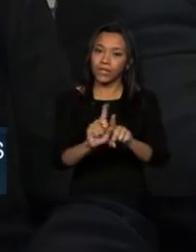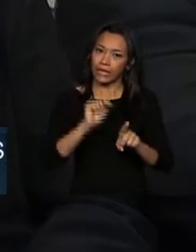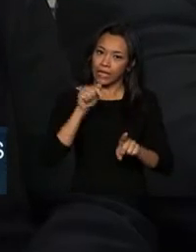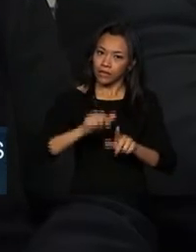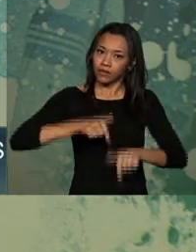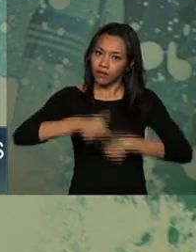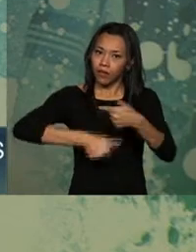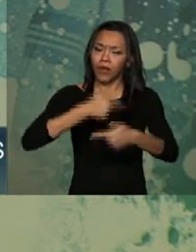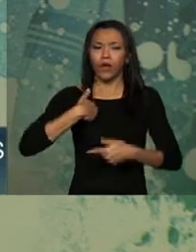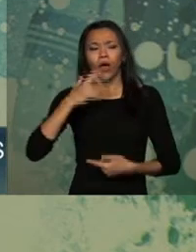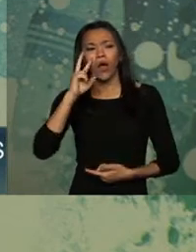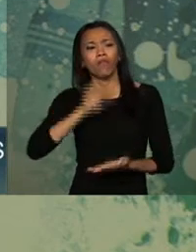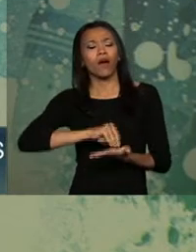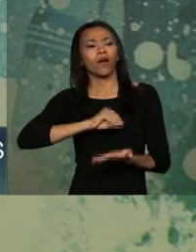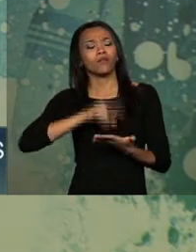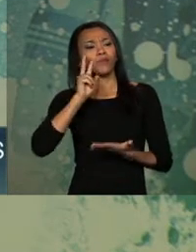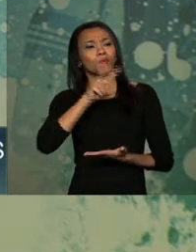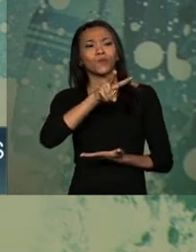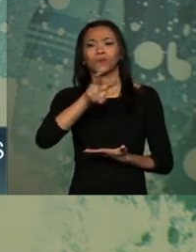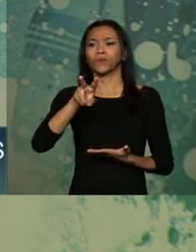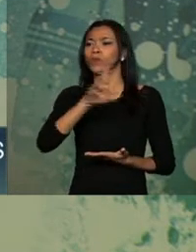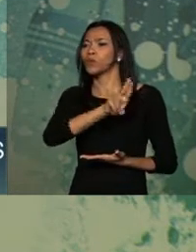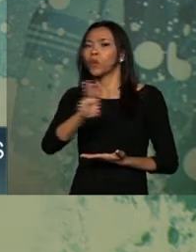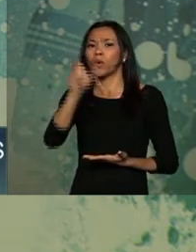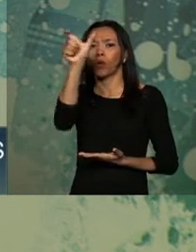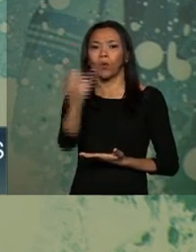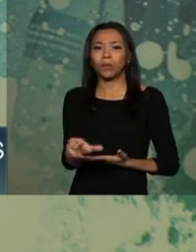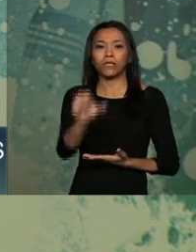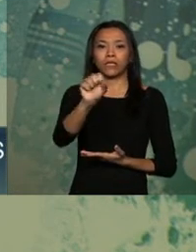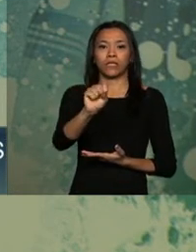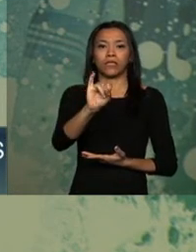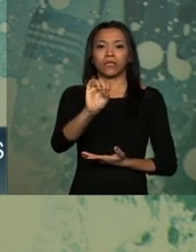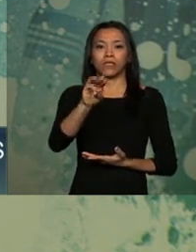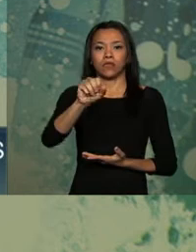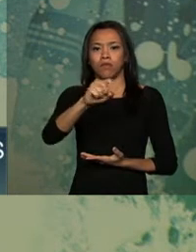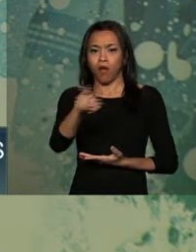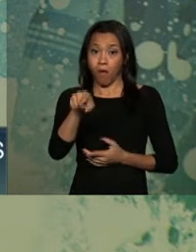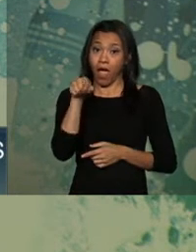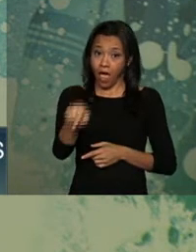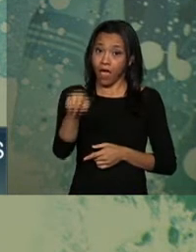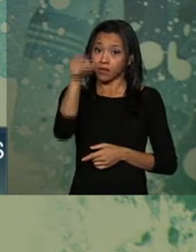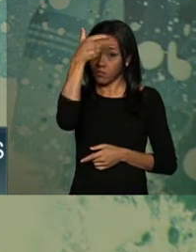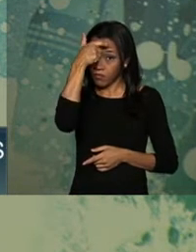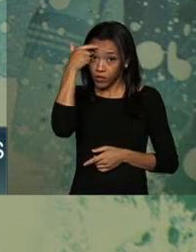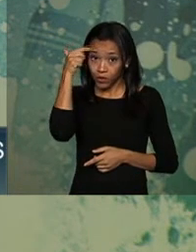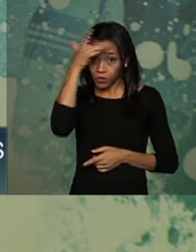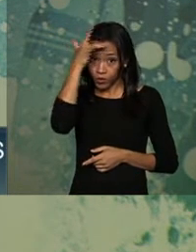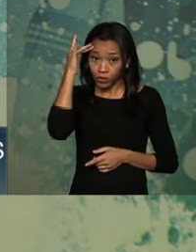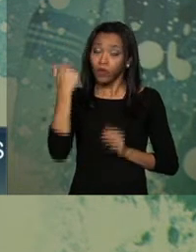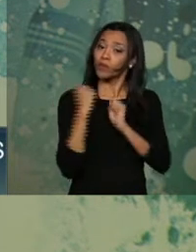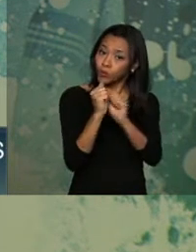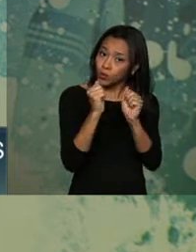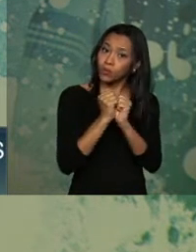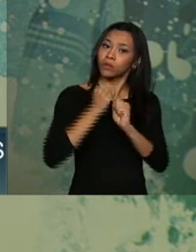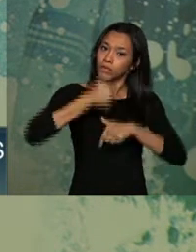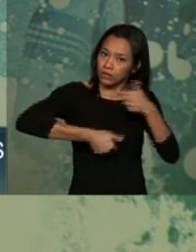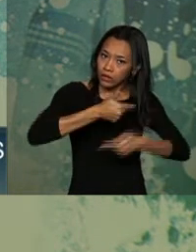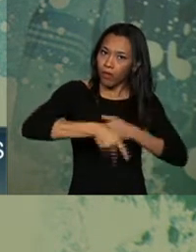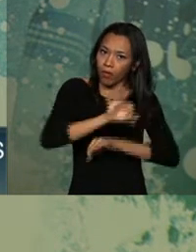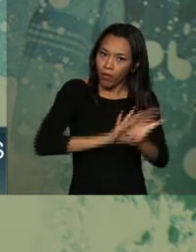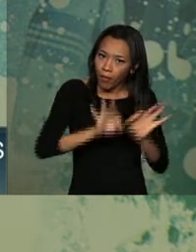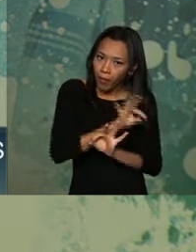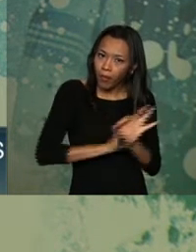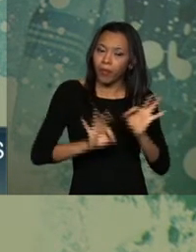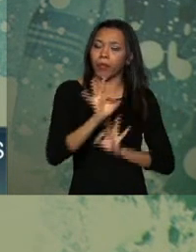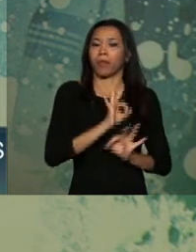Não estou vendo aqui hoje o Valdir Simão, mas estava junto conosco também nessa empreitada. E aí